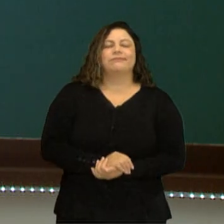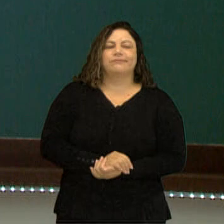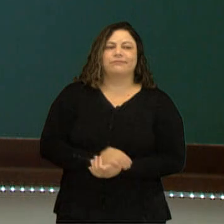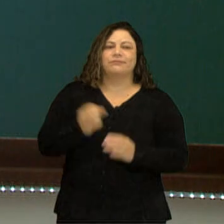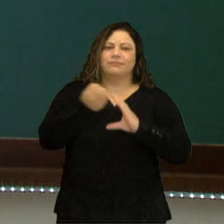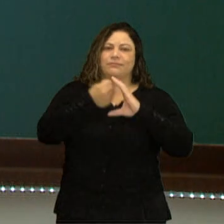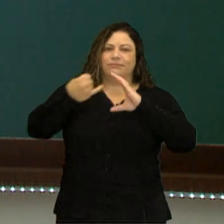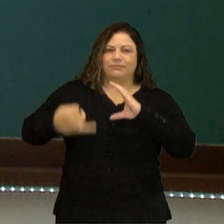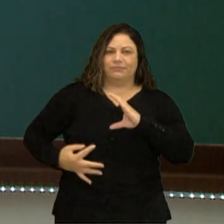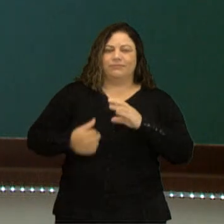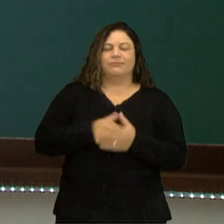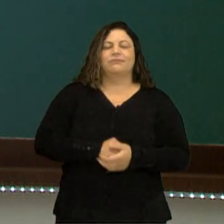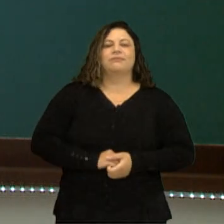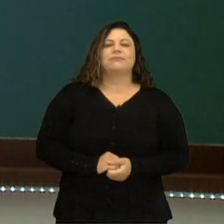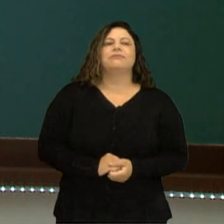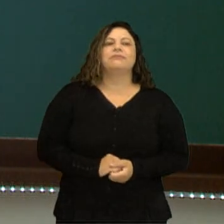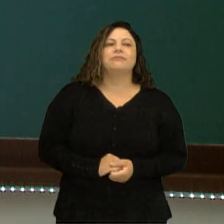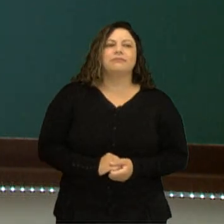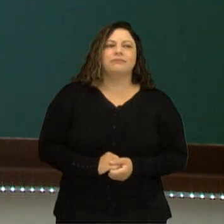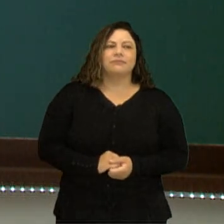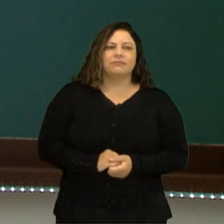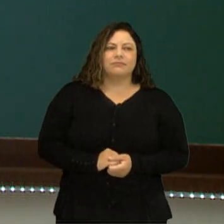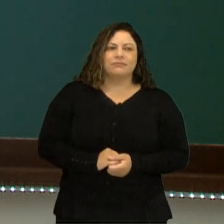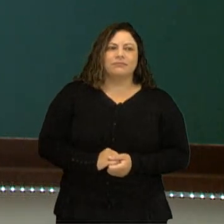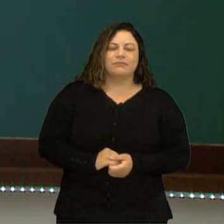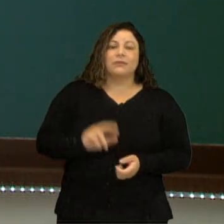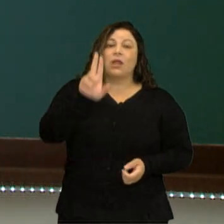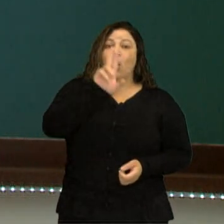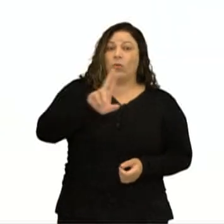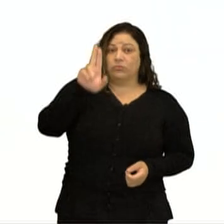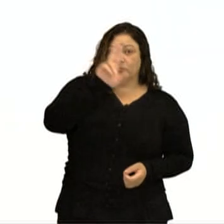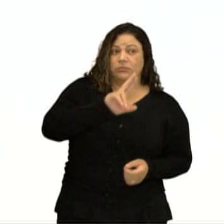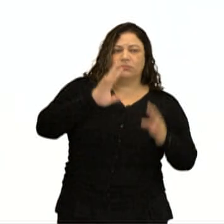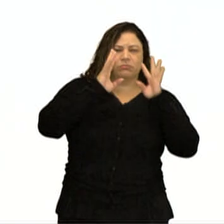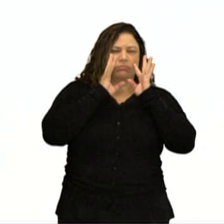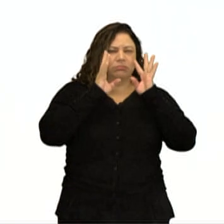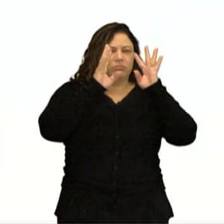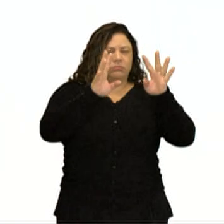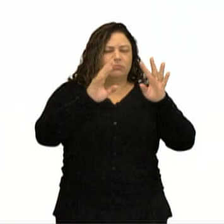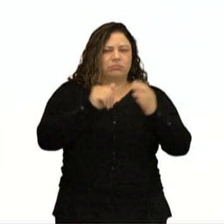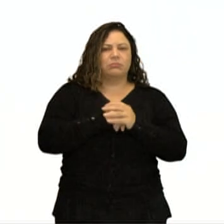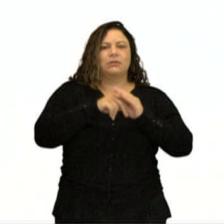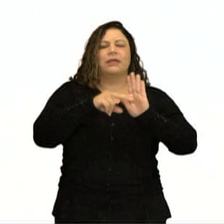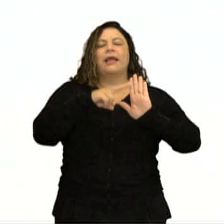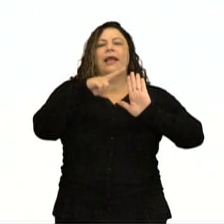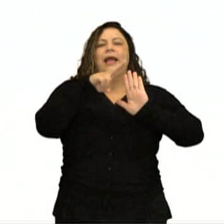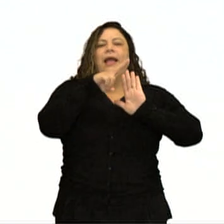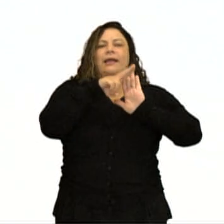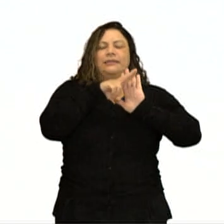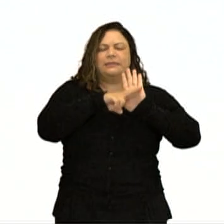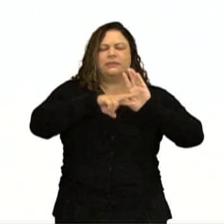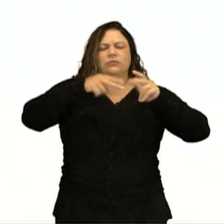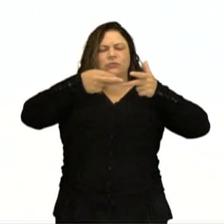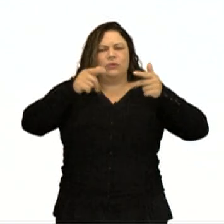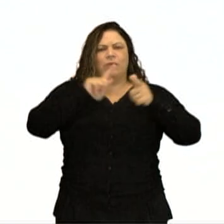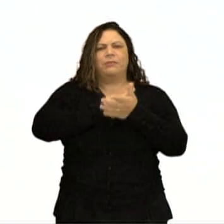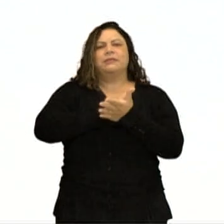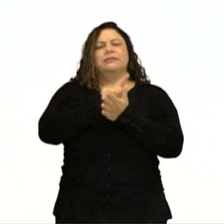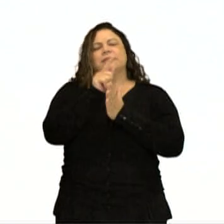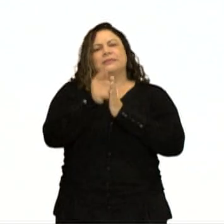Características da linguagem formal. Utilização atenta das normas gramaticais,